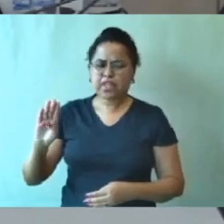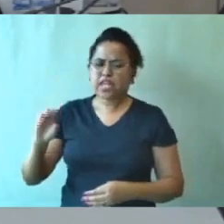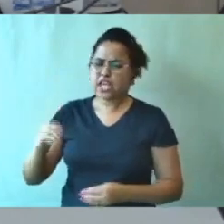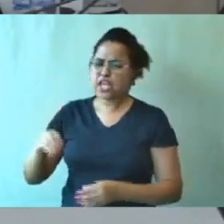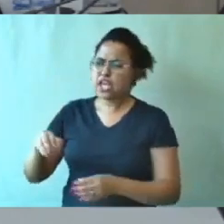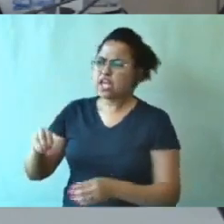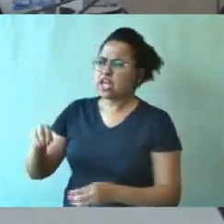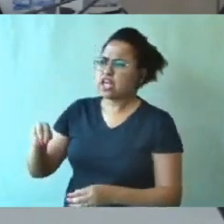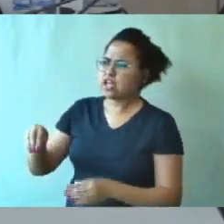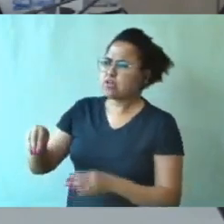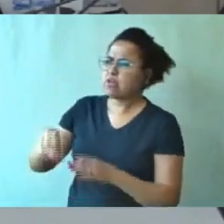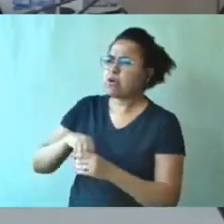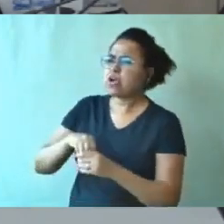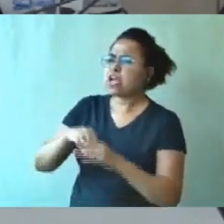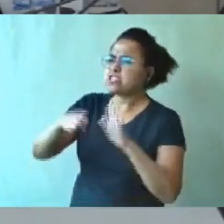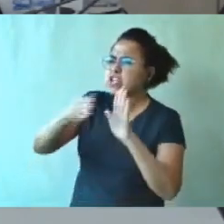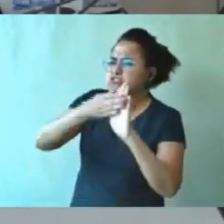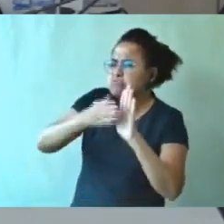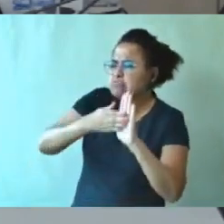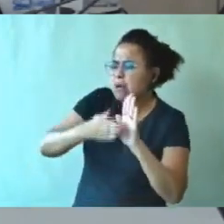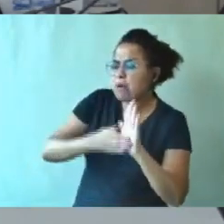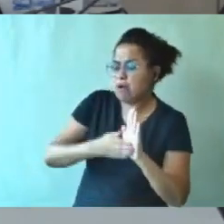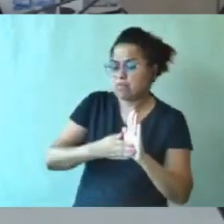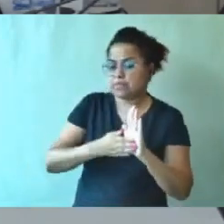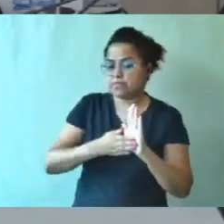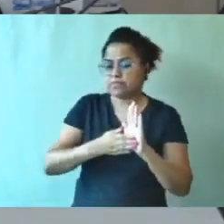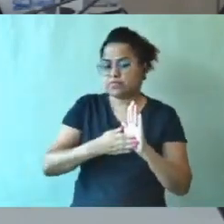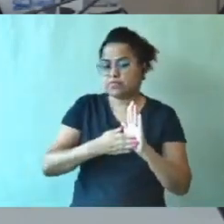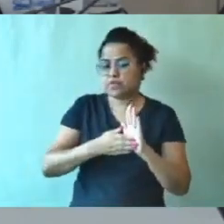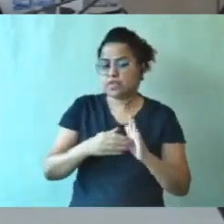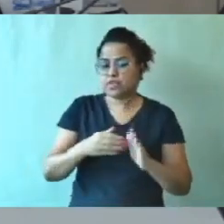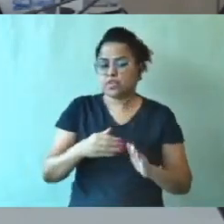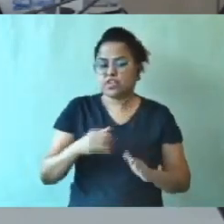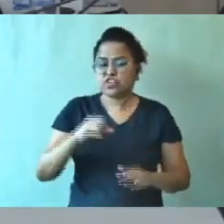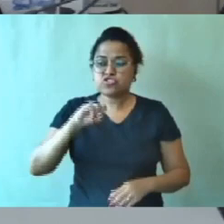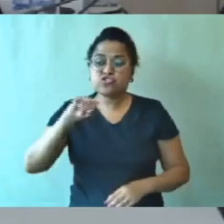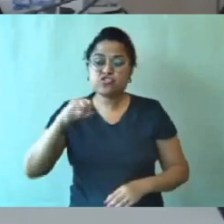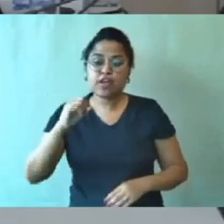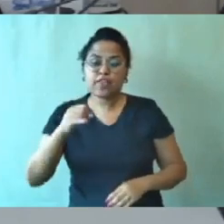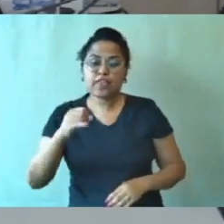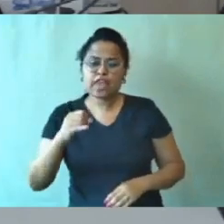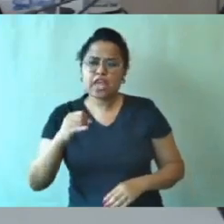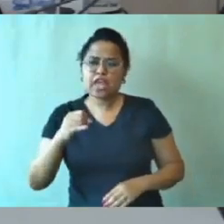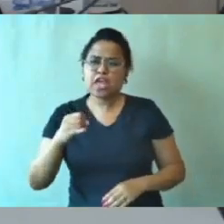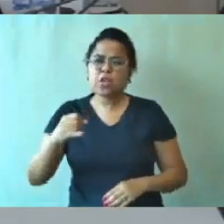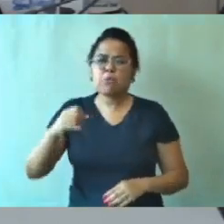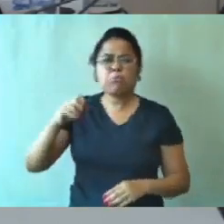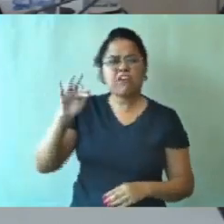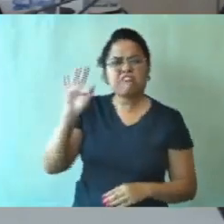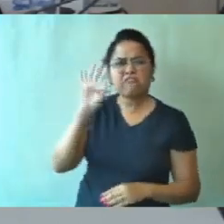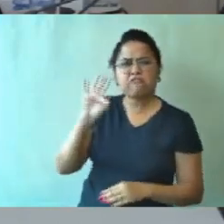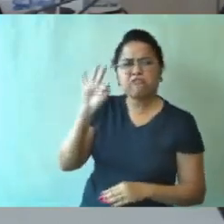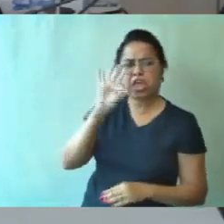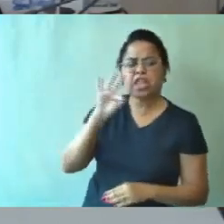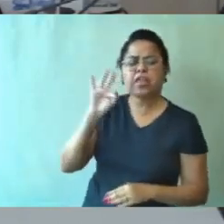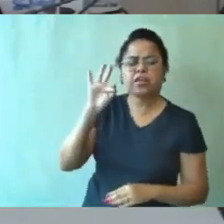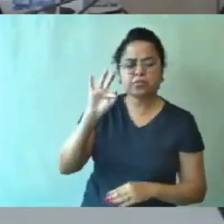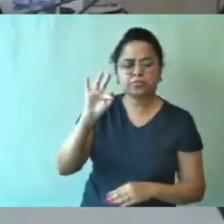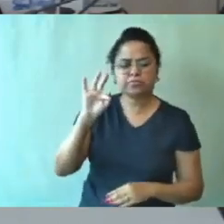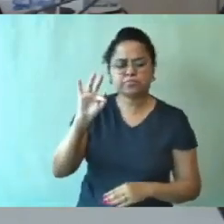pauta? De janeiro para fevereiro, assim que teve a aprovação aqui no consórcio da